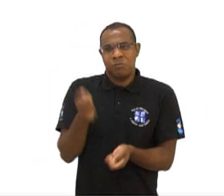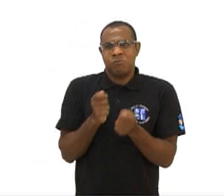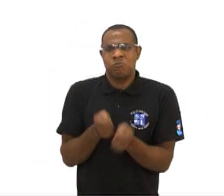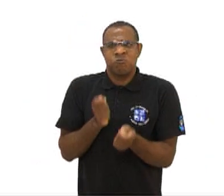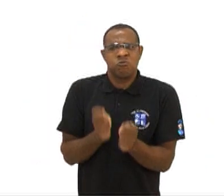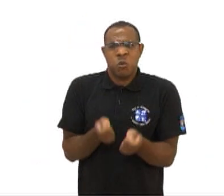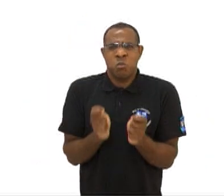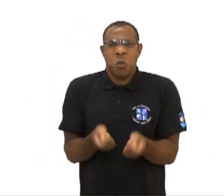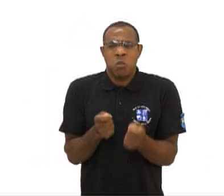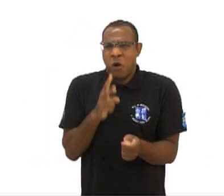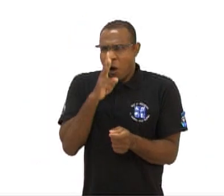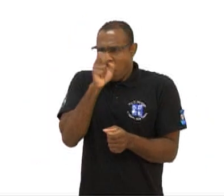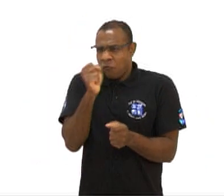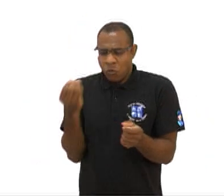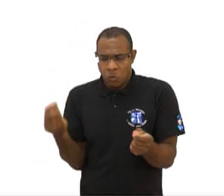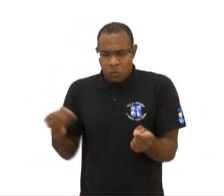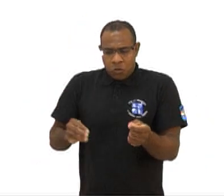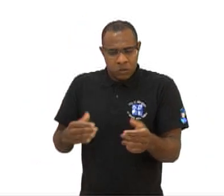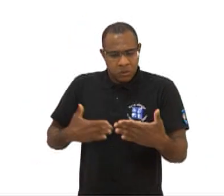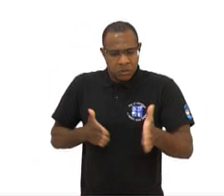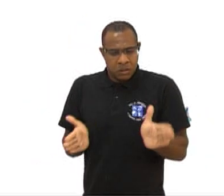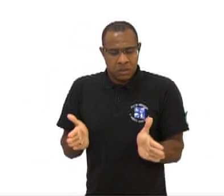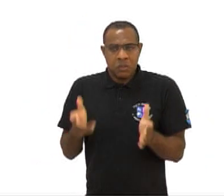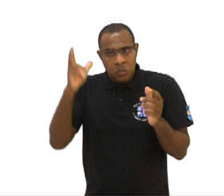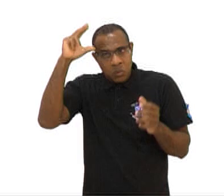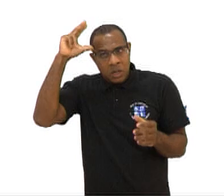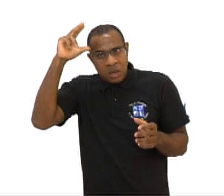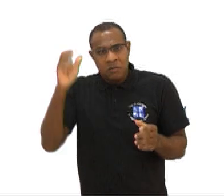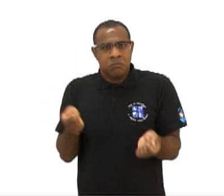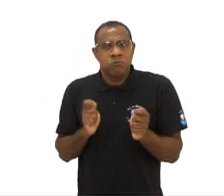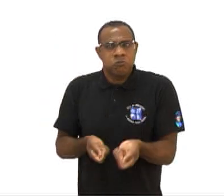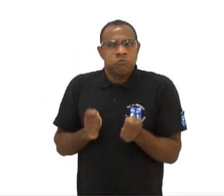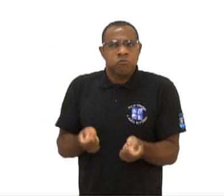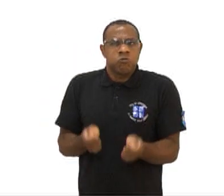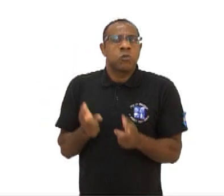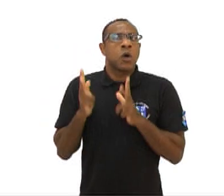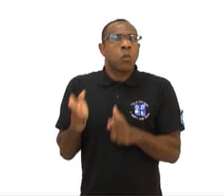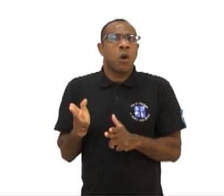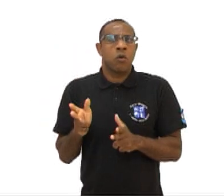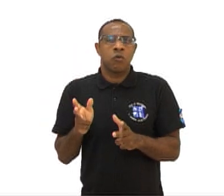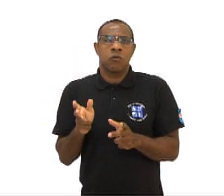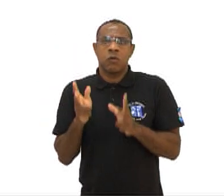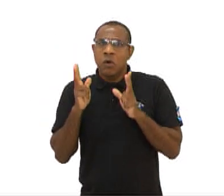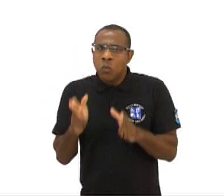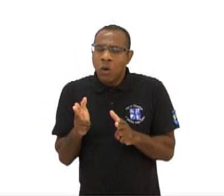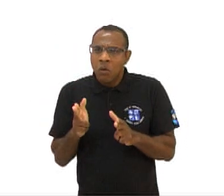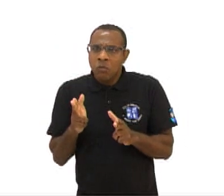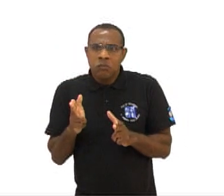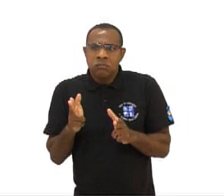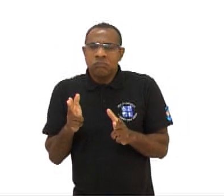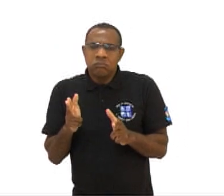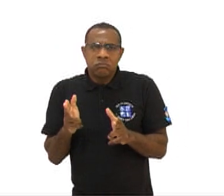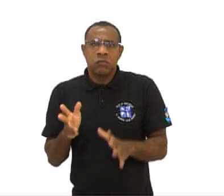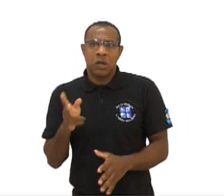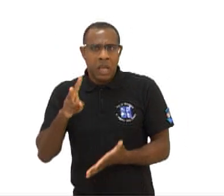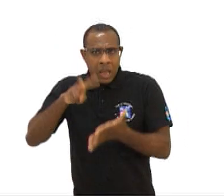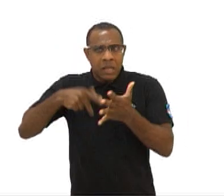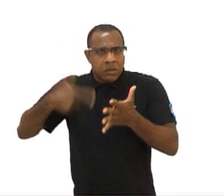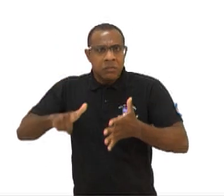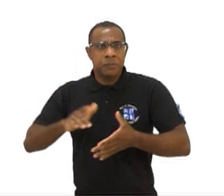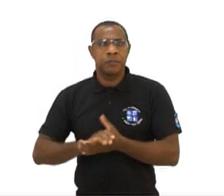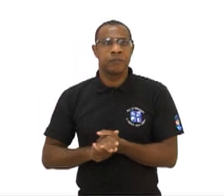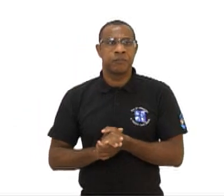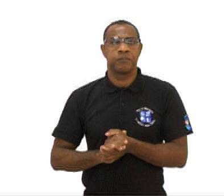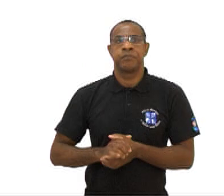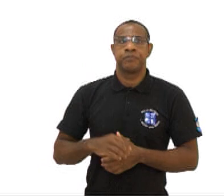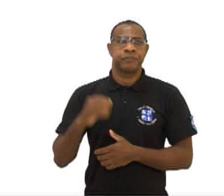carroça reage e aplica no cavalo uma força de mesma intensidade, certo? Então vejam, eu vou ler de novo. Pela terceira